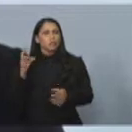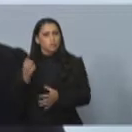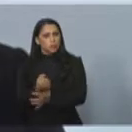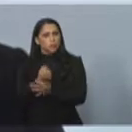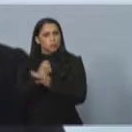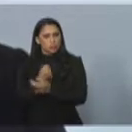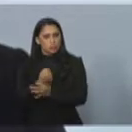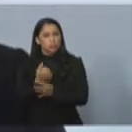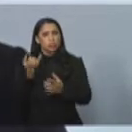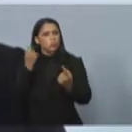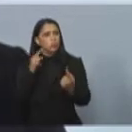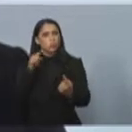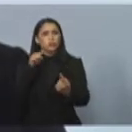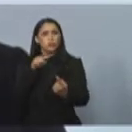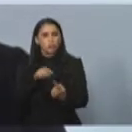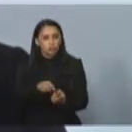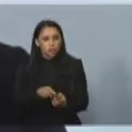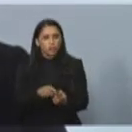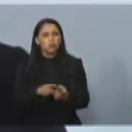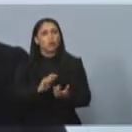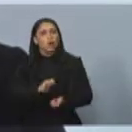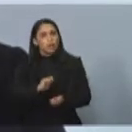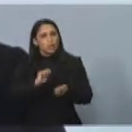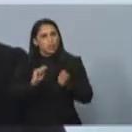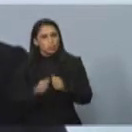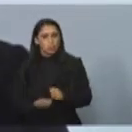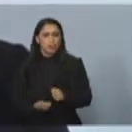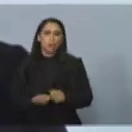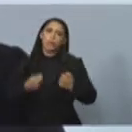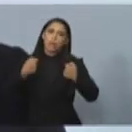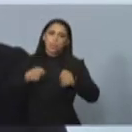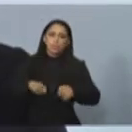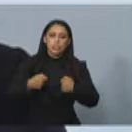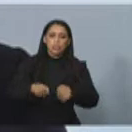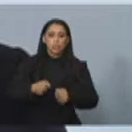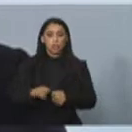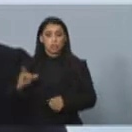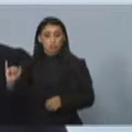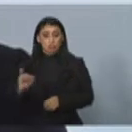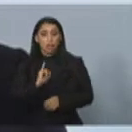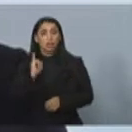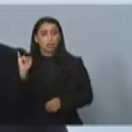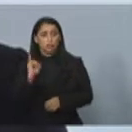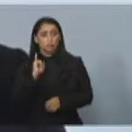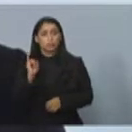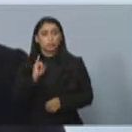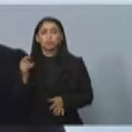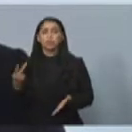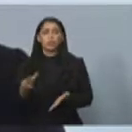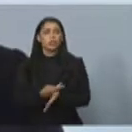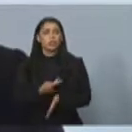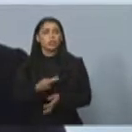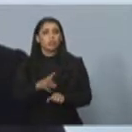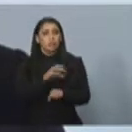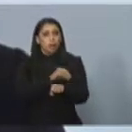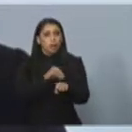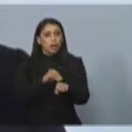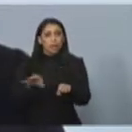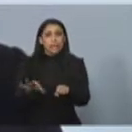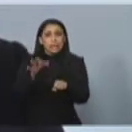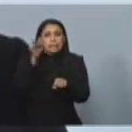pessoais, como a finalidade, a adequação, a necessidade, é crucial para a realização de um tratamento compartilhado